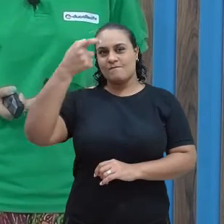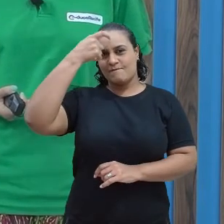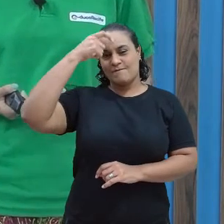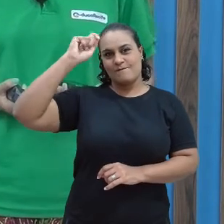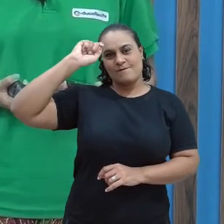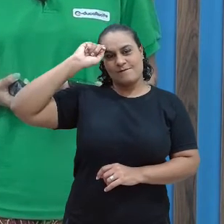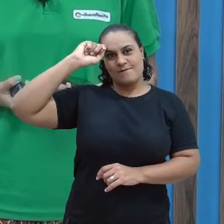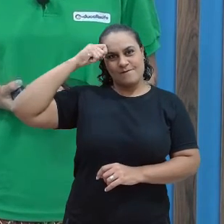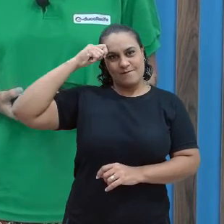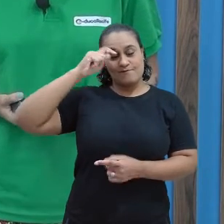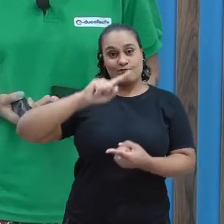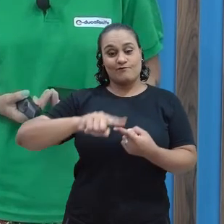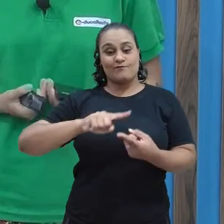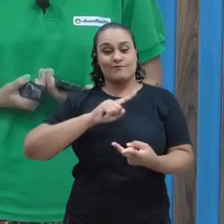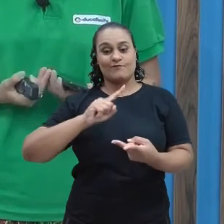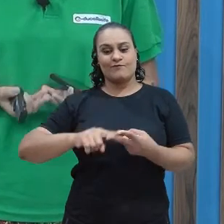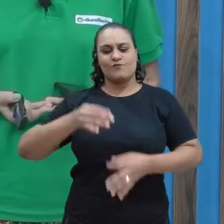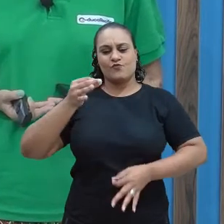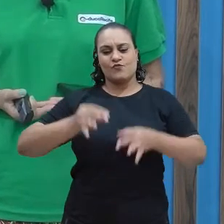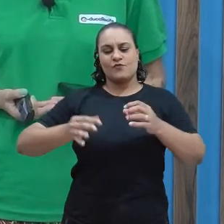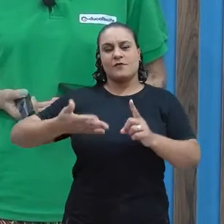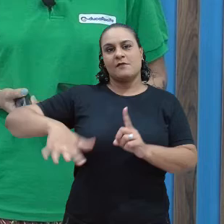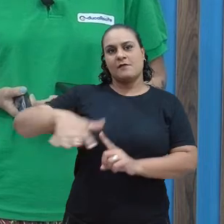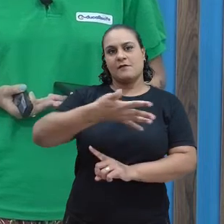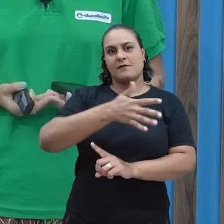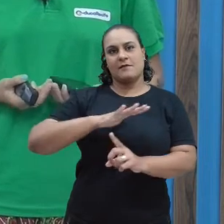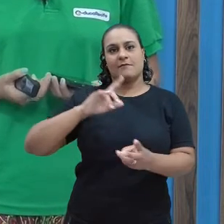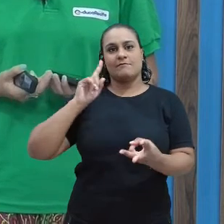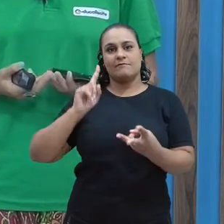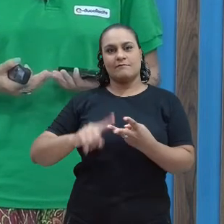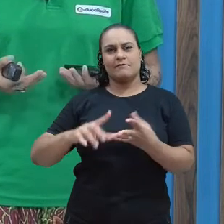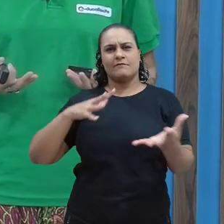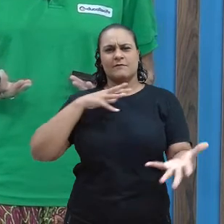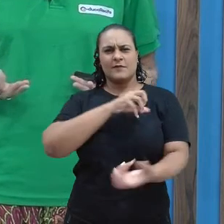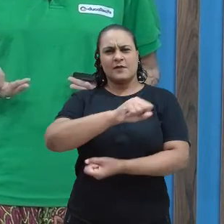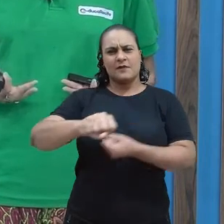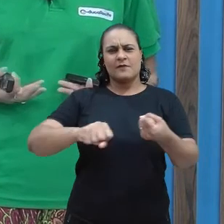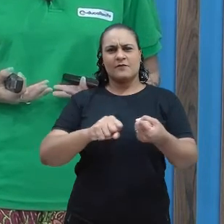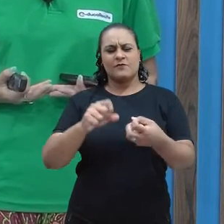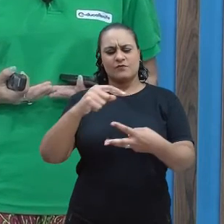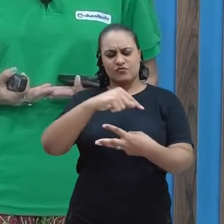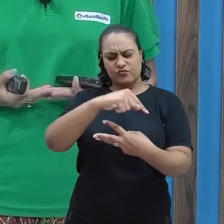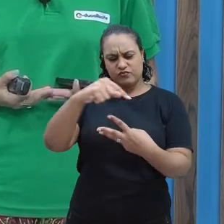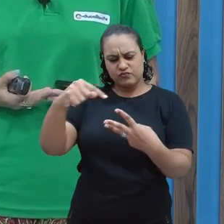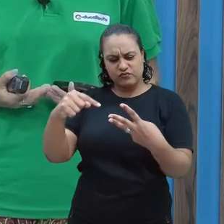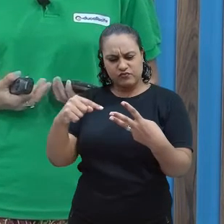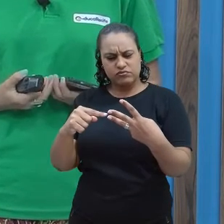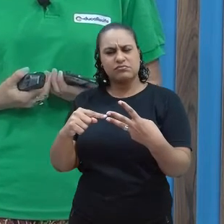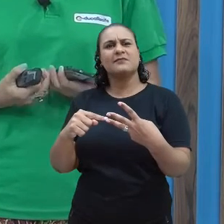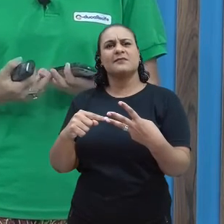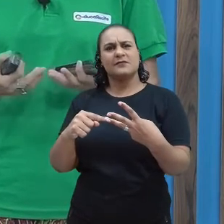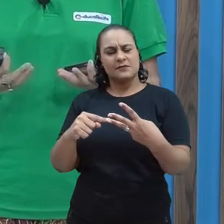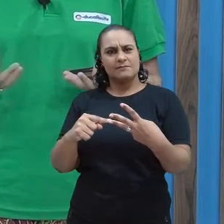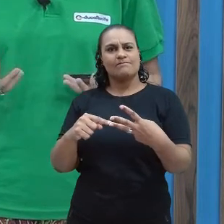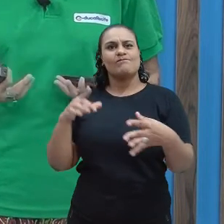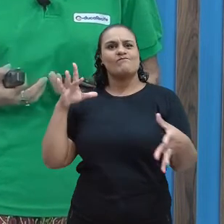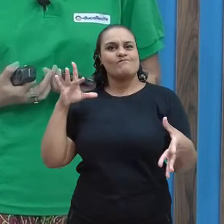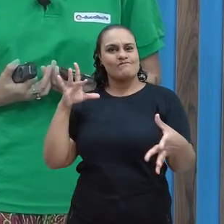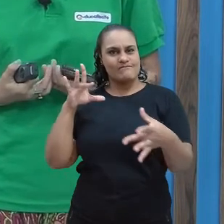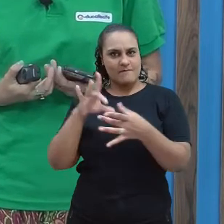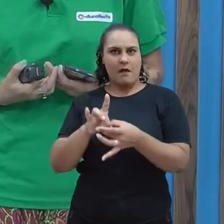negra, justiça ambiental e sustentabilidade. São três questões aí, né, que estão